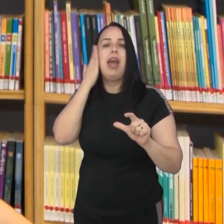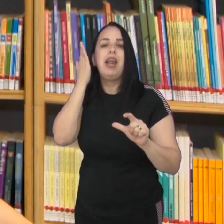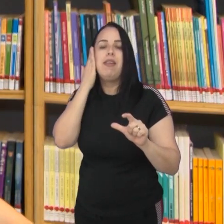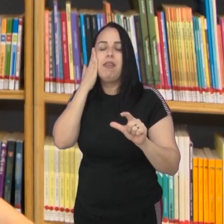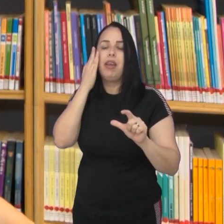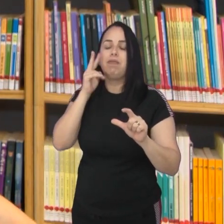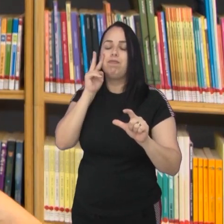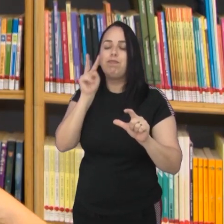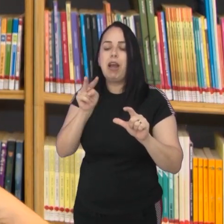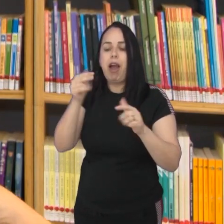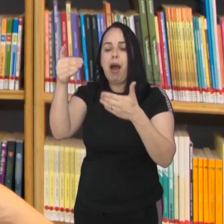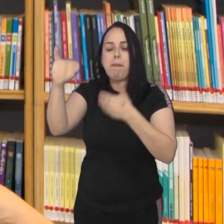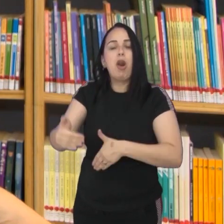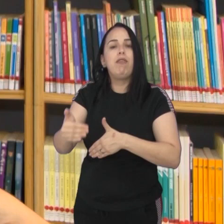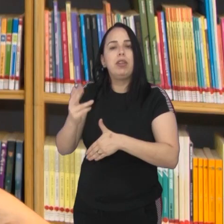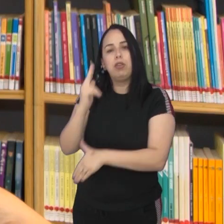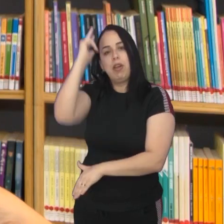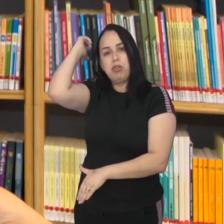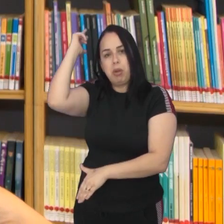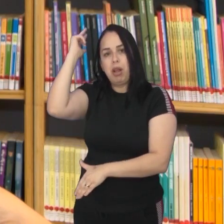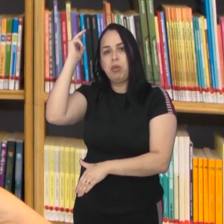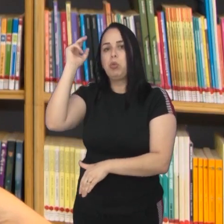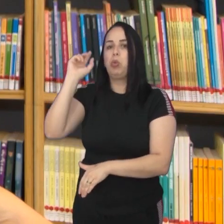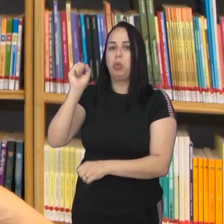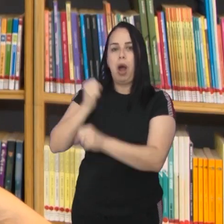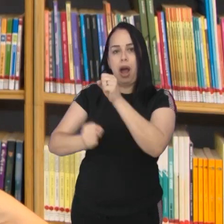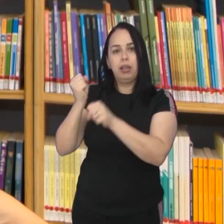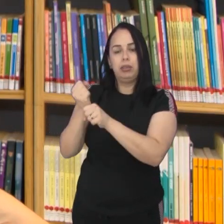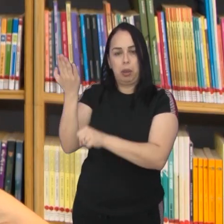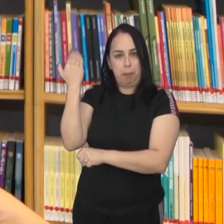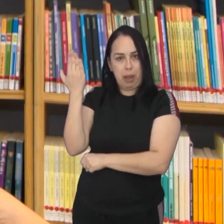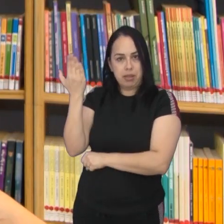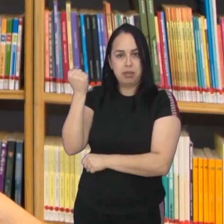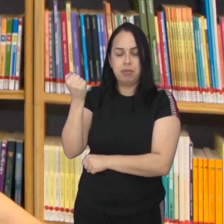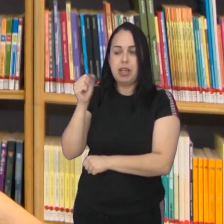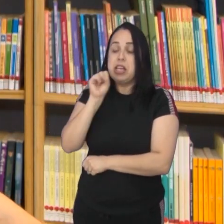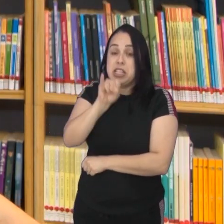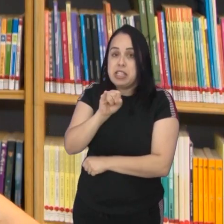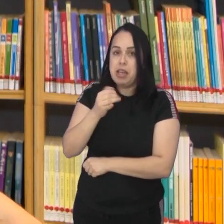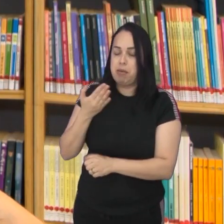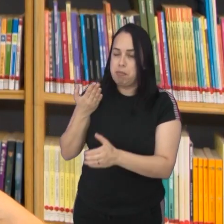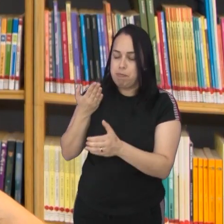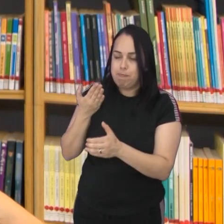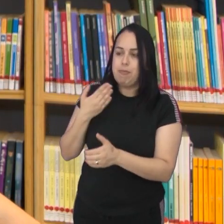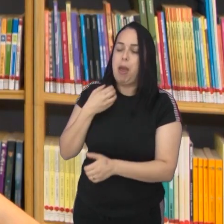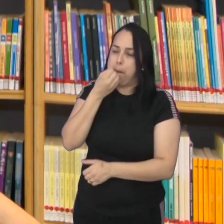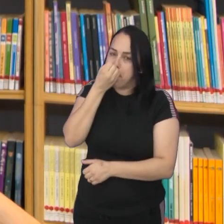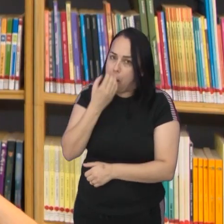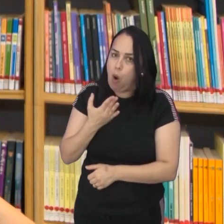respostas do ano anterior, justamente como que ele foi nos vestibulares. E aí, se ele tiver um bom rendimento